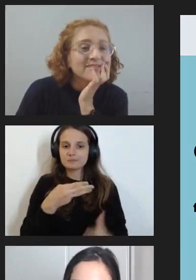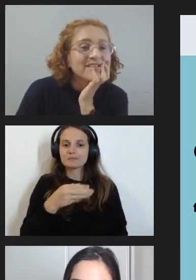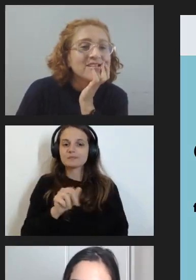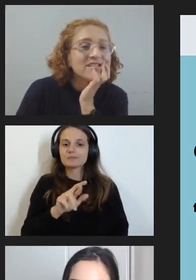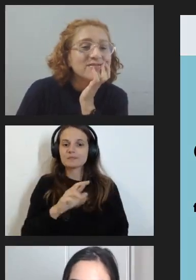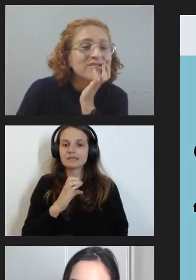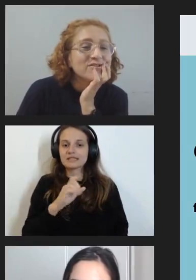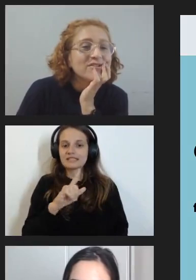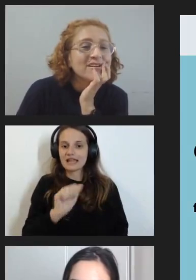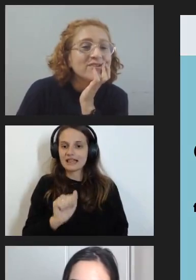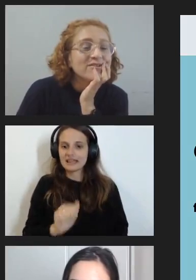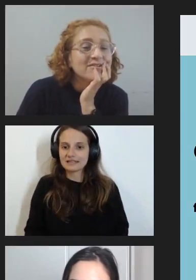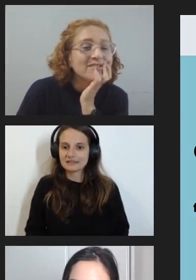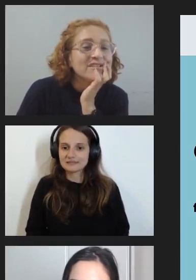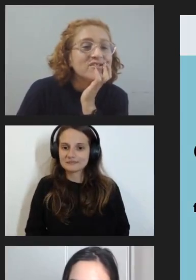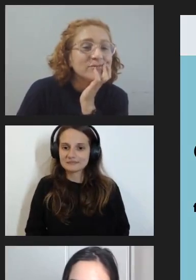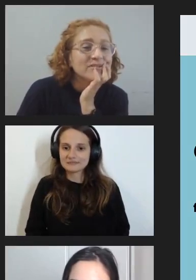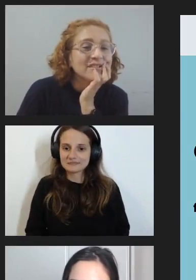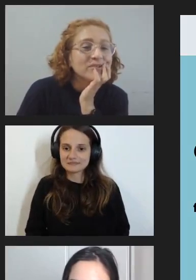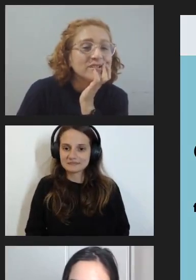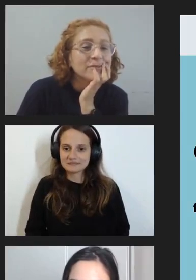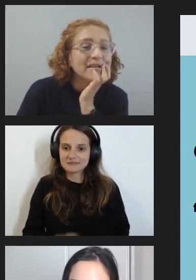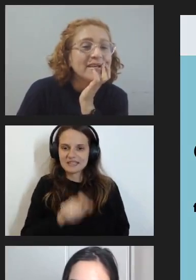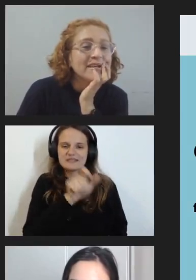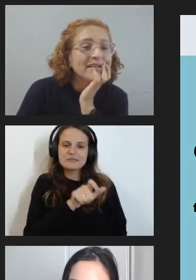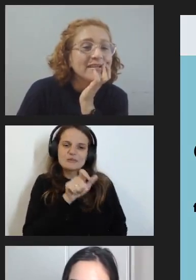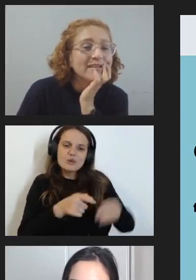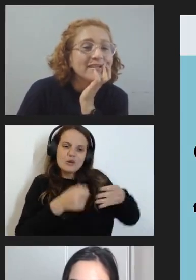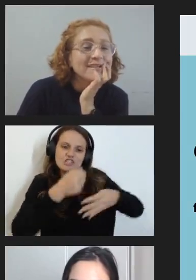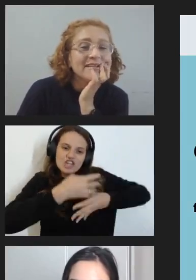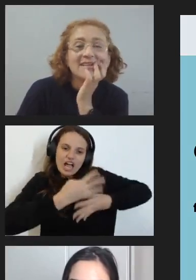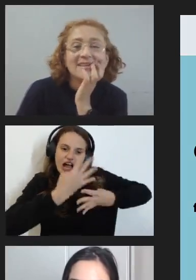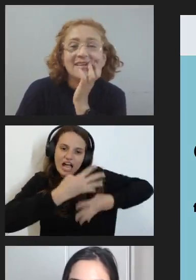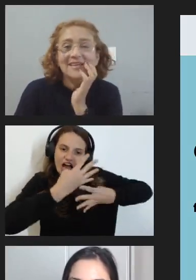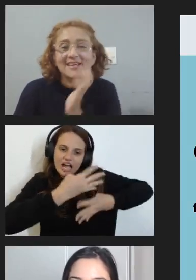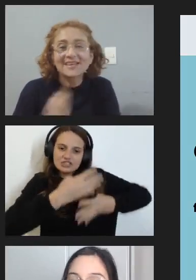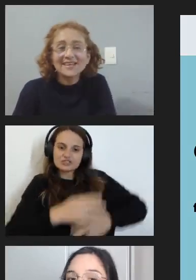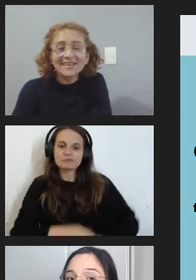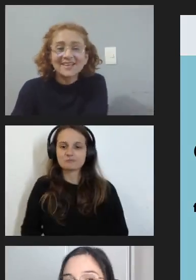Já estive, não doeu. Sentia muita dor também.